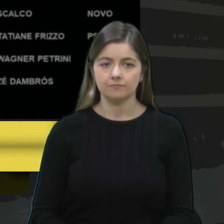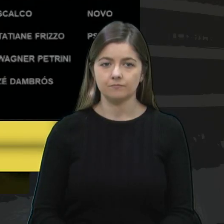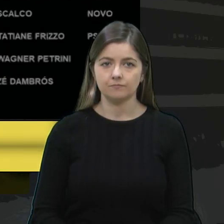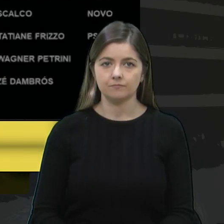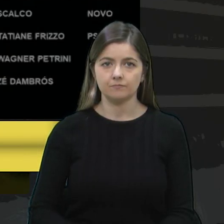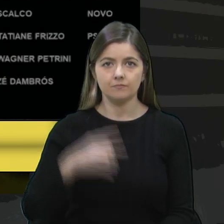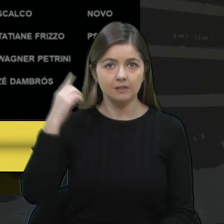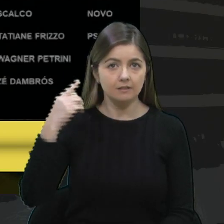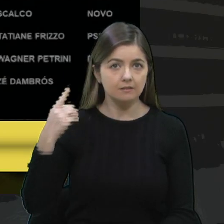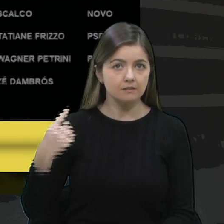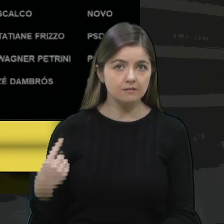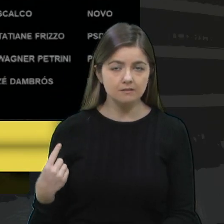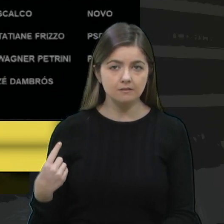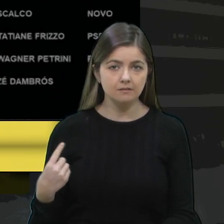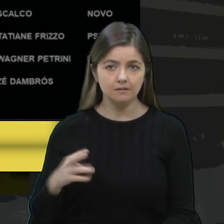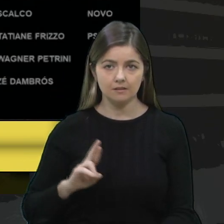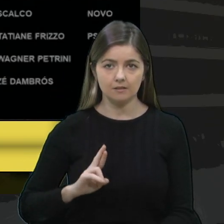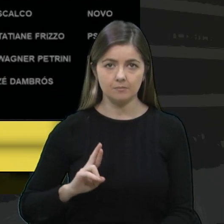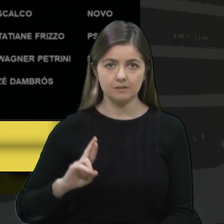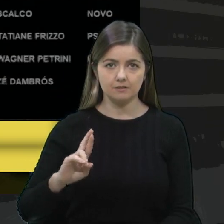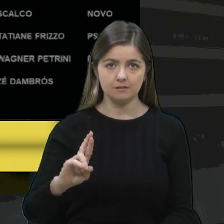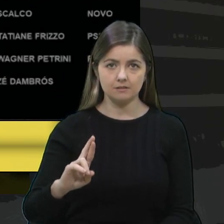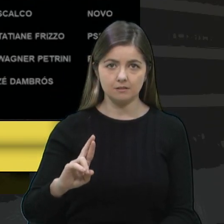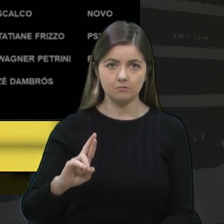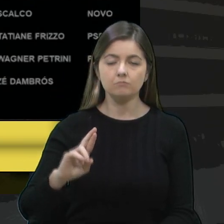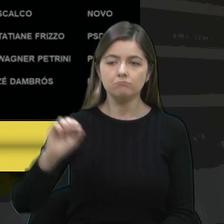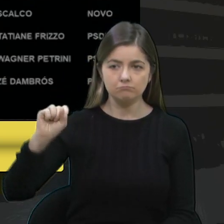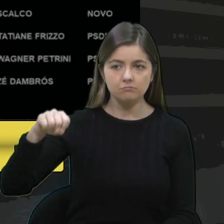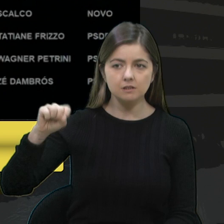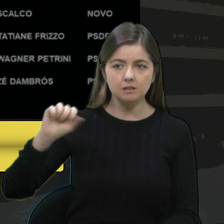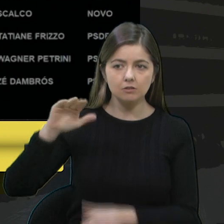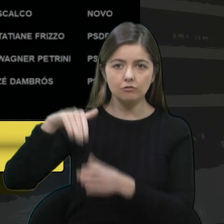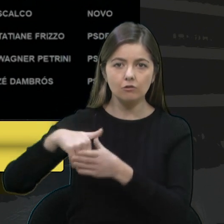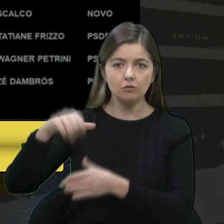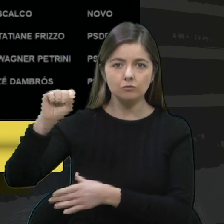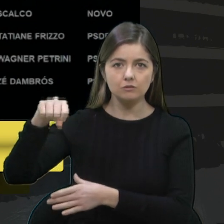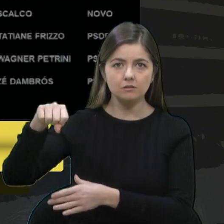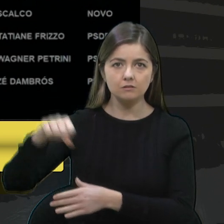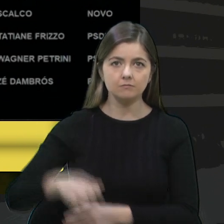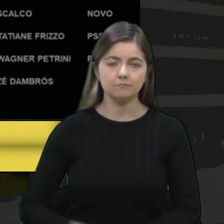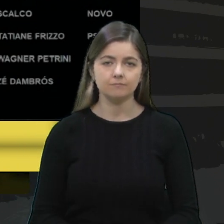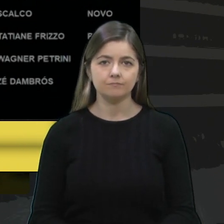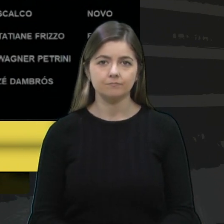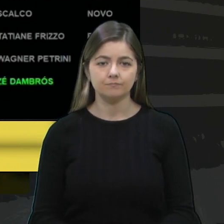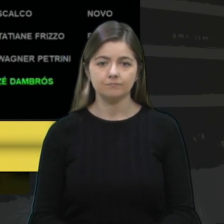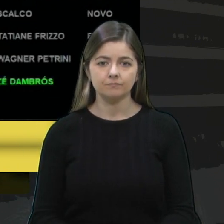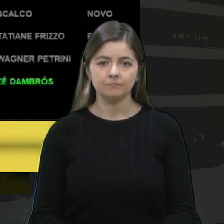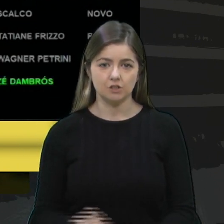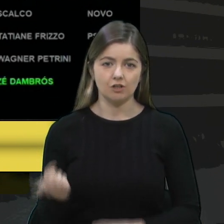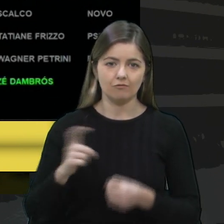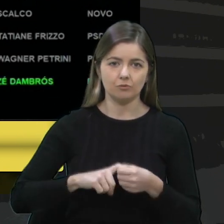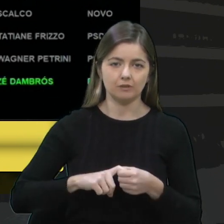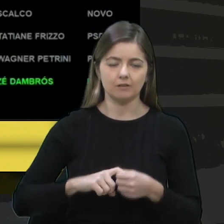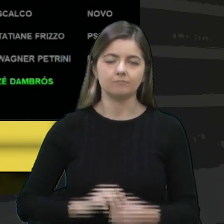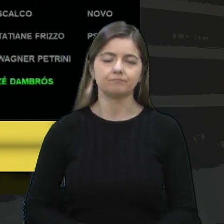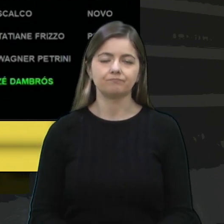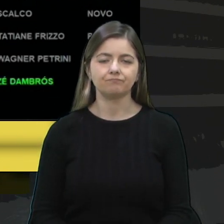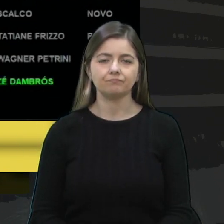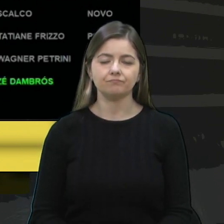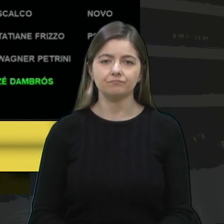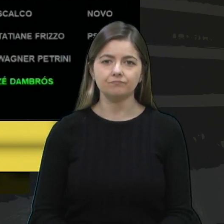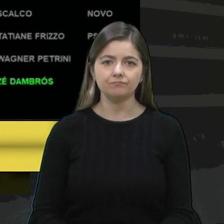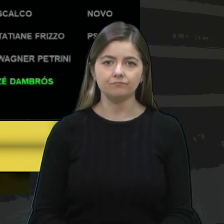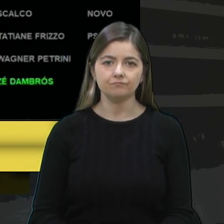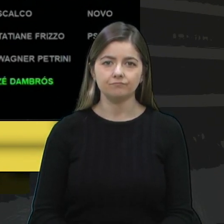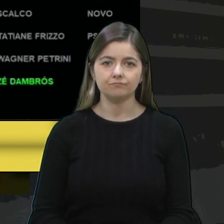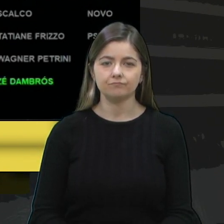Vereadora Denise está em representação. Sim, senhor presidente, já Voltou retornei. já, tá bom. Vota sim, vereadora